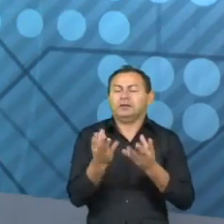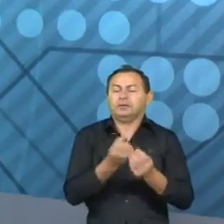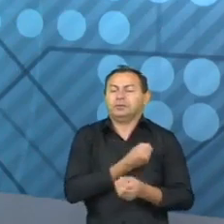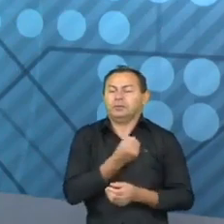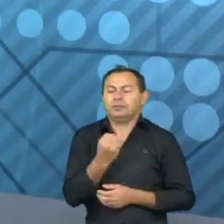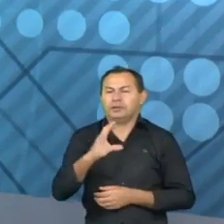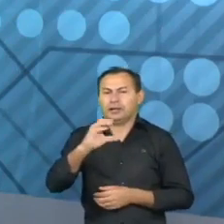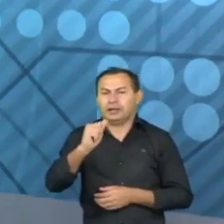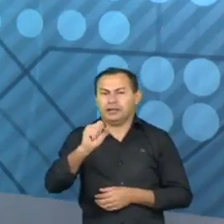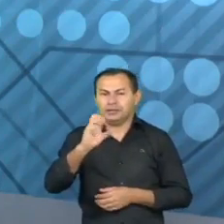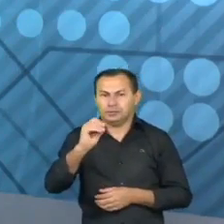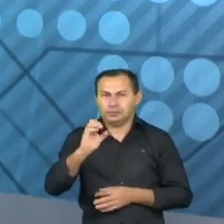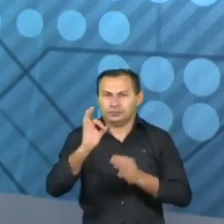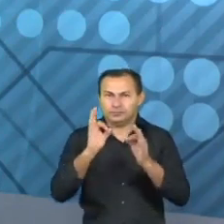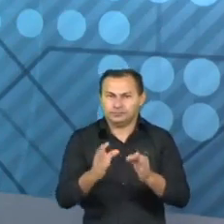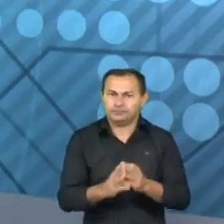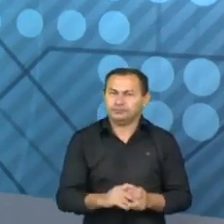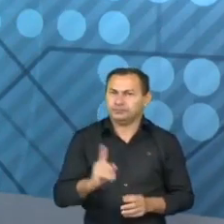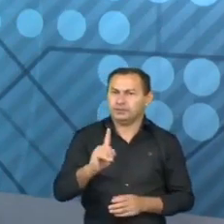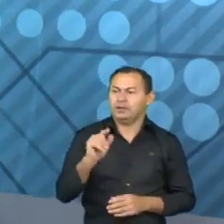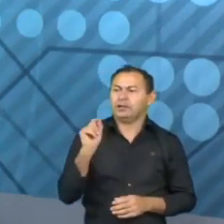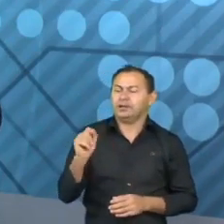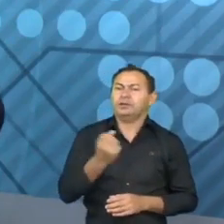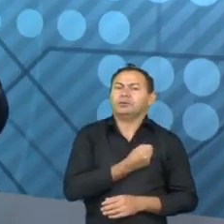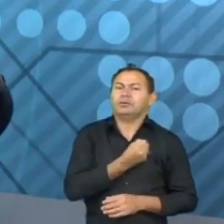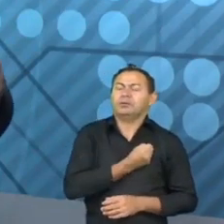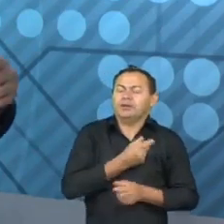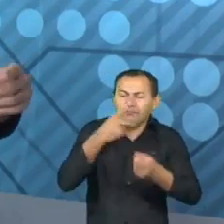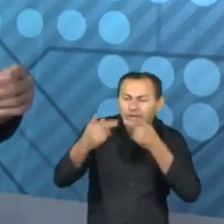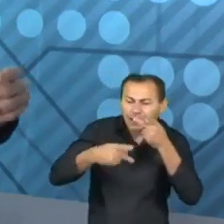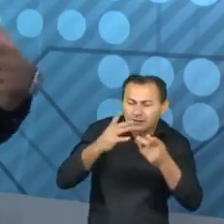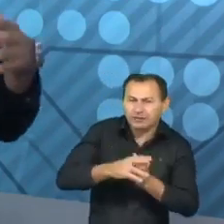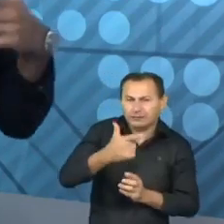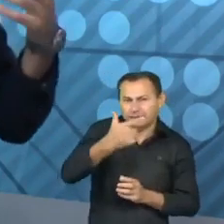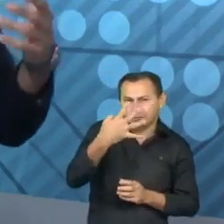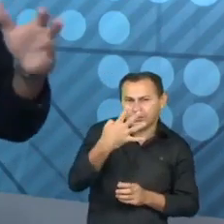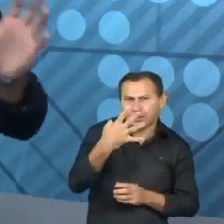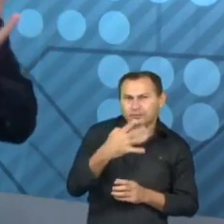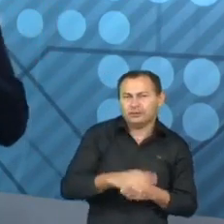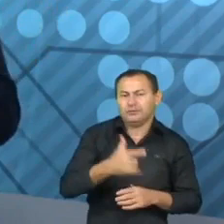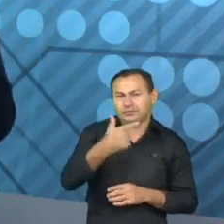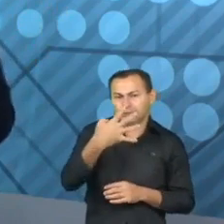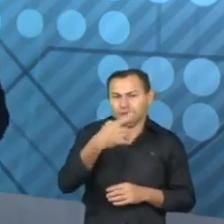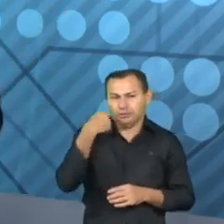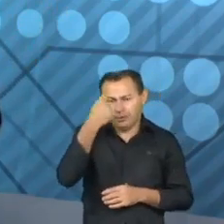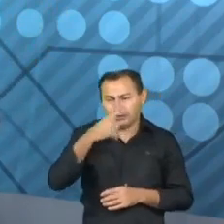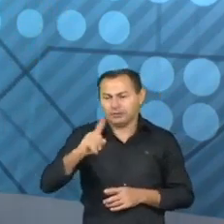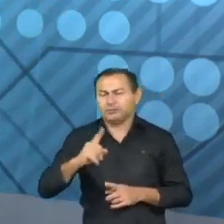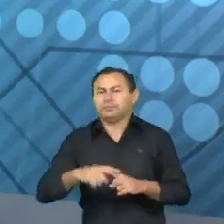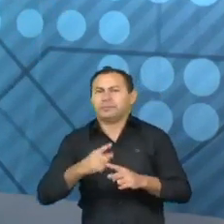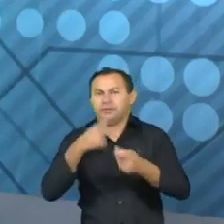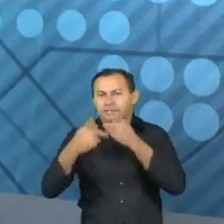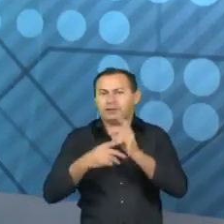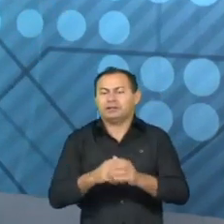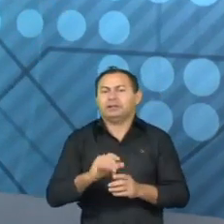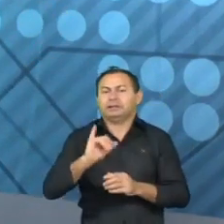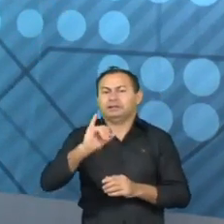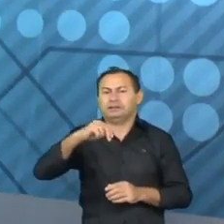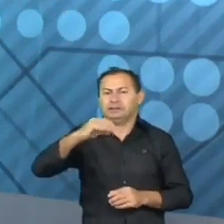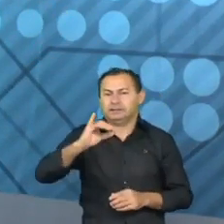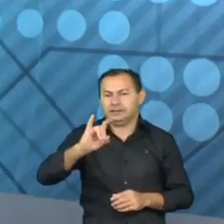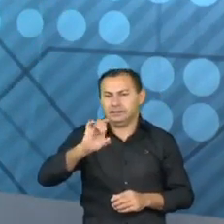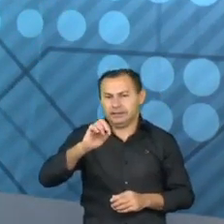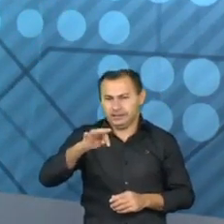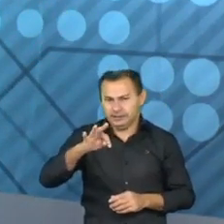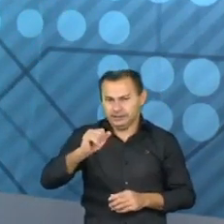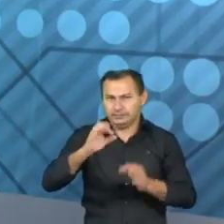de casos. Não aquele número que fala 24, nas últimas 24 horas, aí não, aí eu estou falando de incidência,